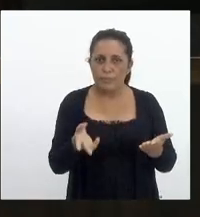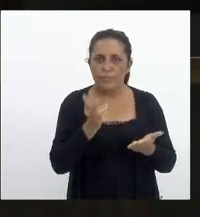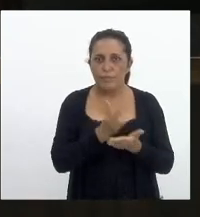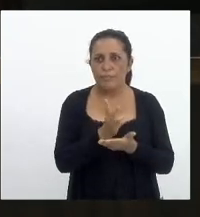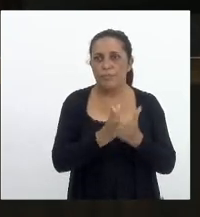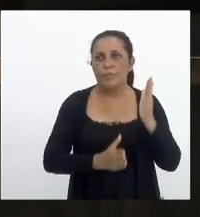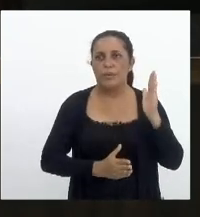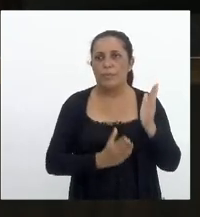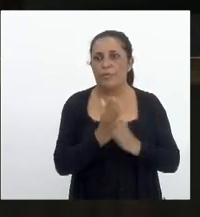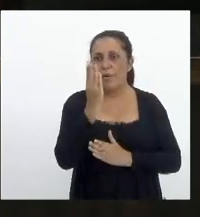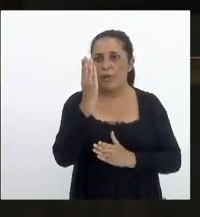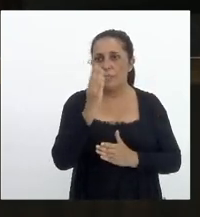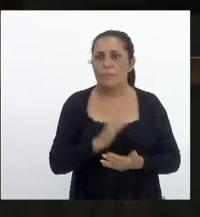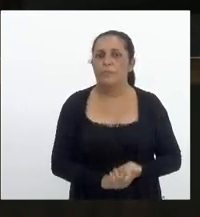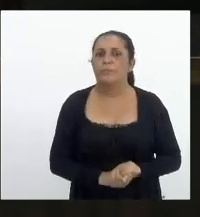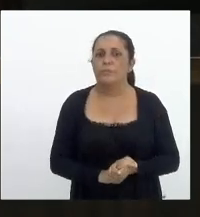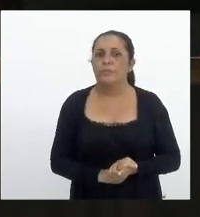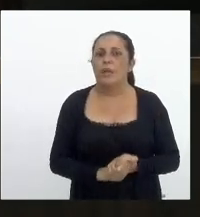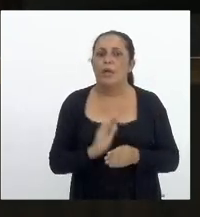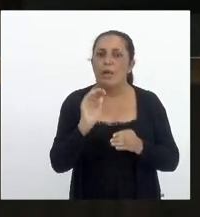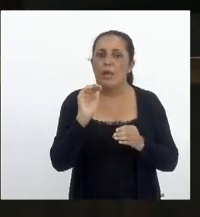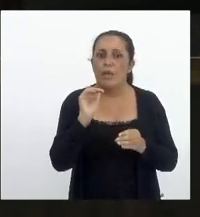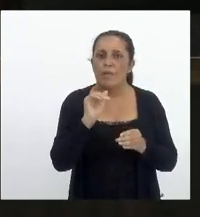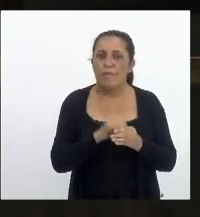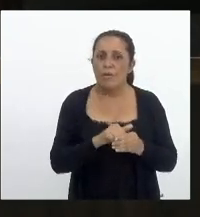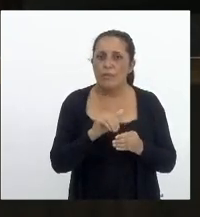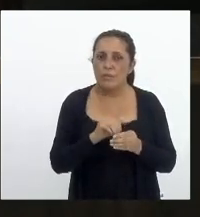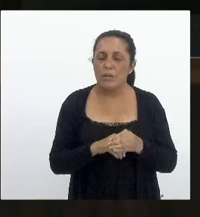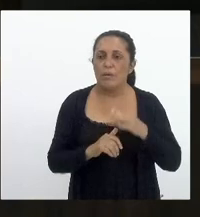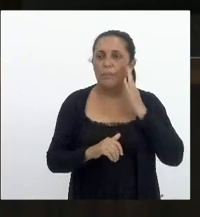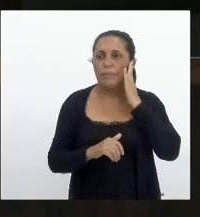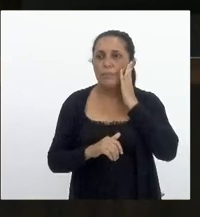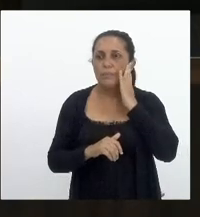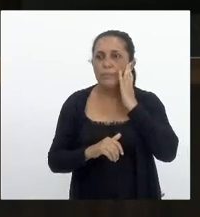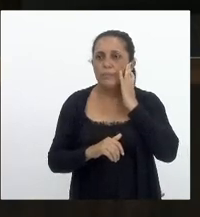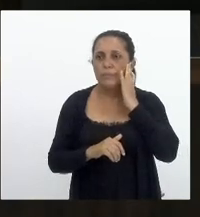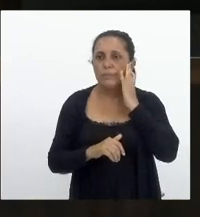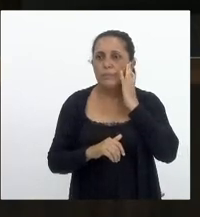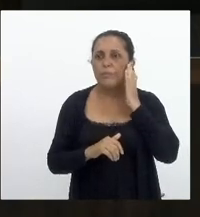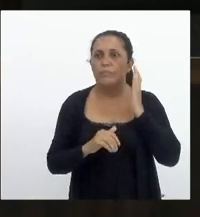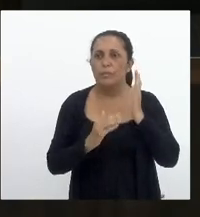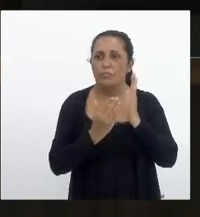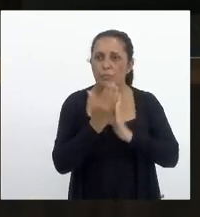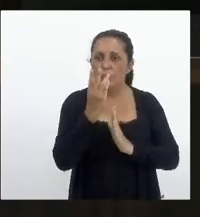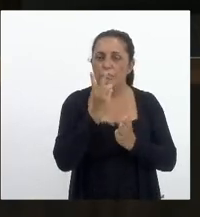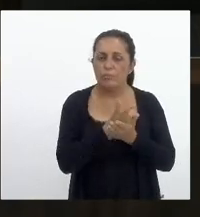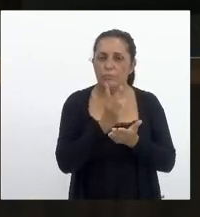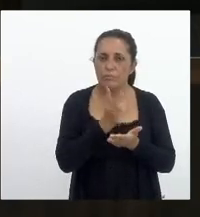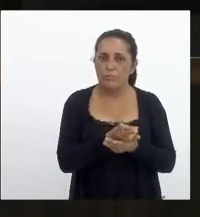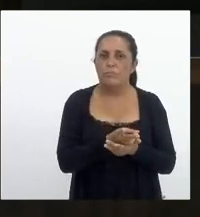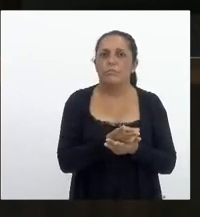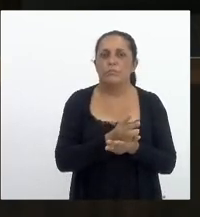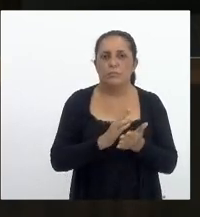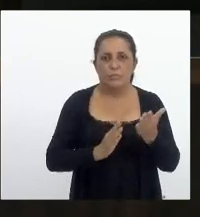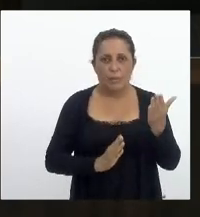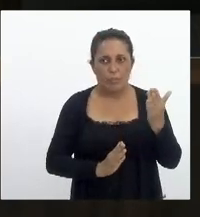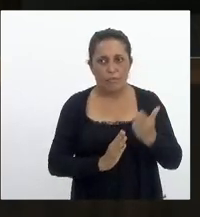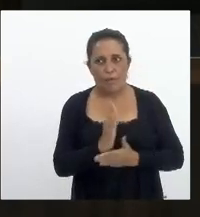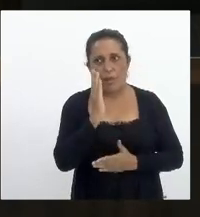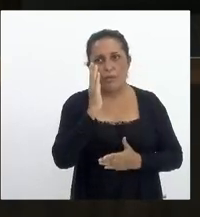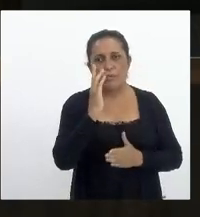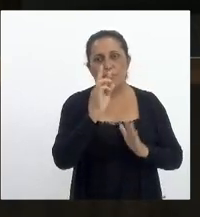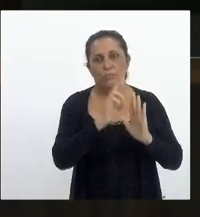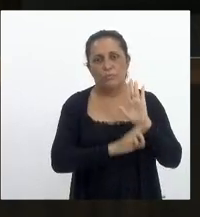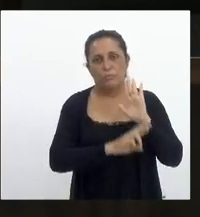em votação o projeto assim emendado os senhores que aprovam permaneçam como estão aprovado vai a